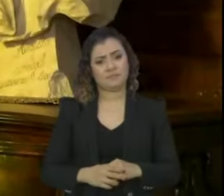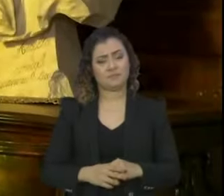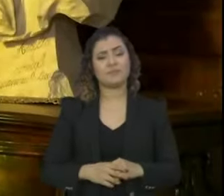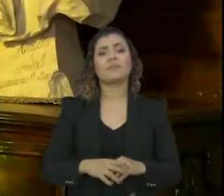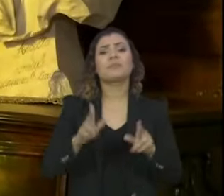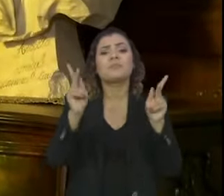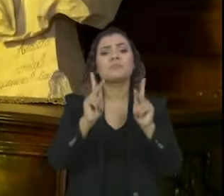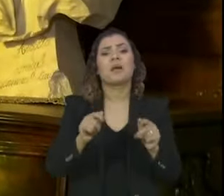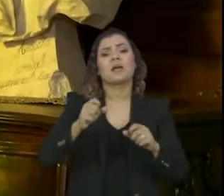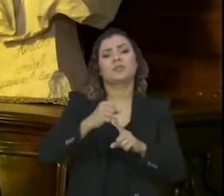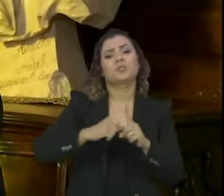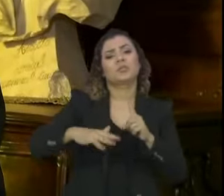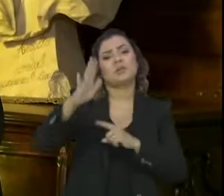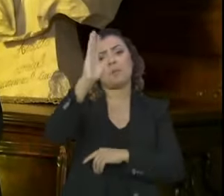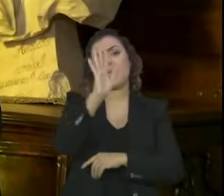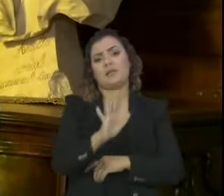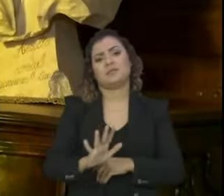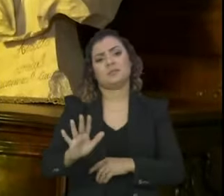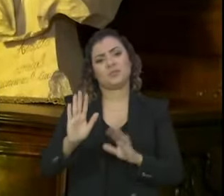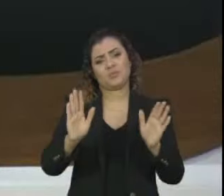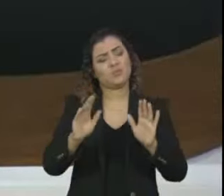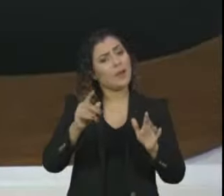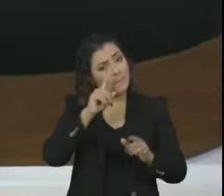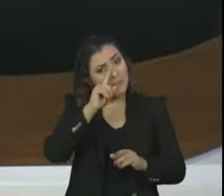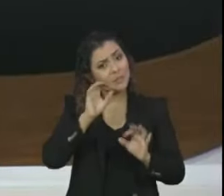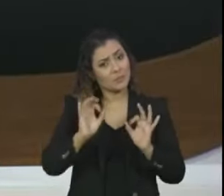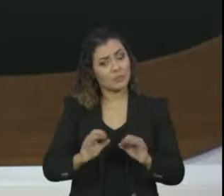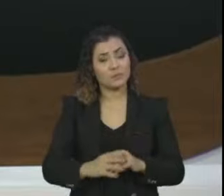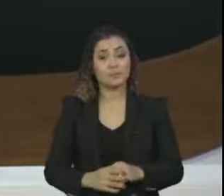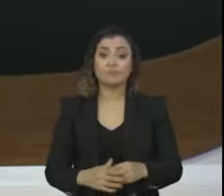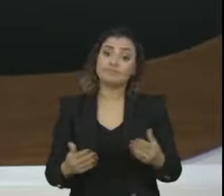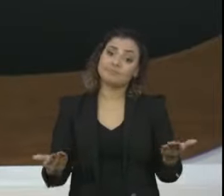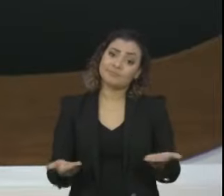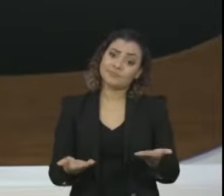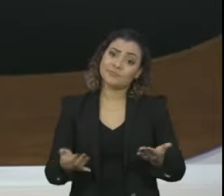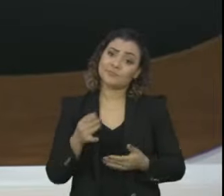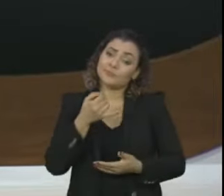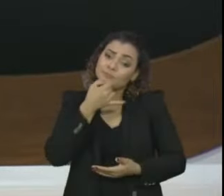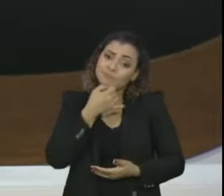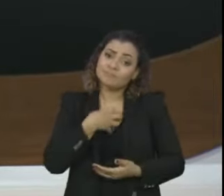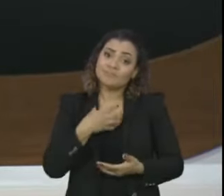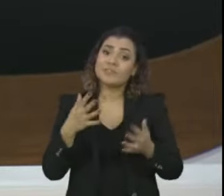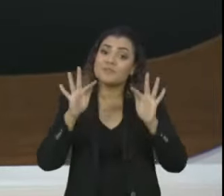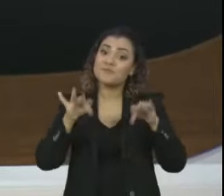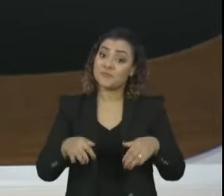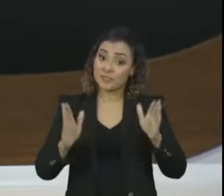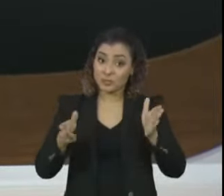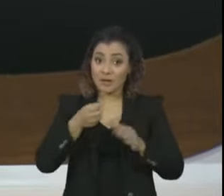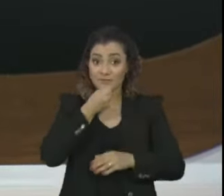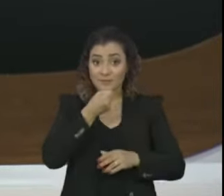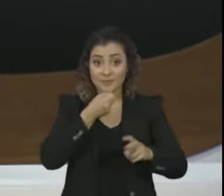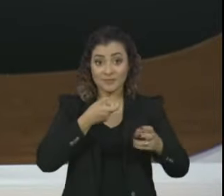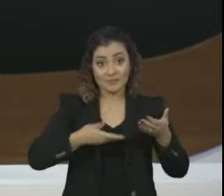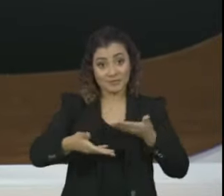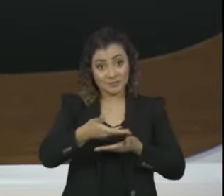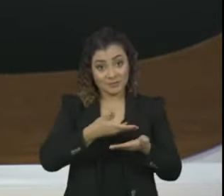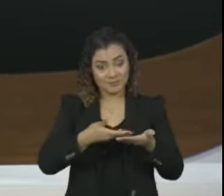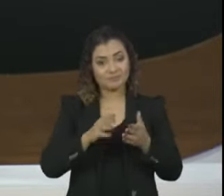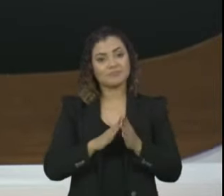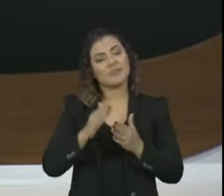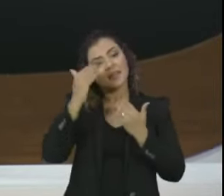a paz social no Brasil um ótimo com isso a gente encerra a nossa entrevista